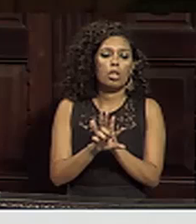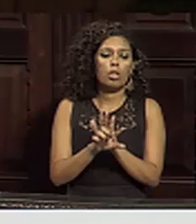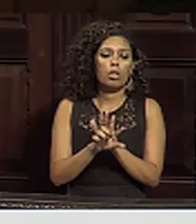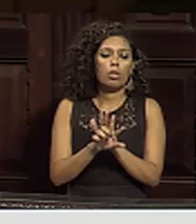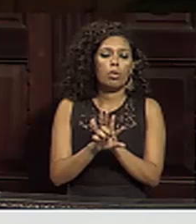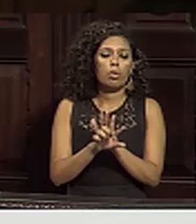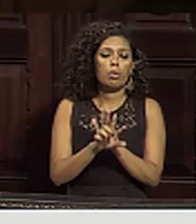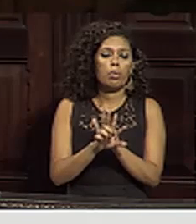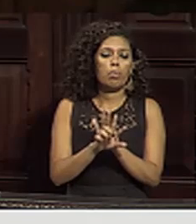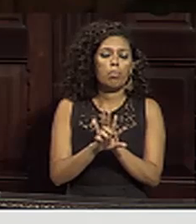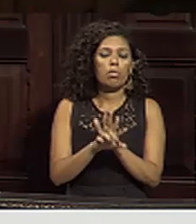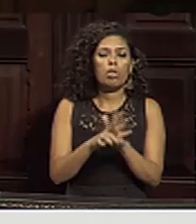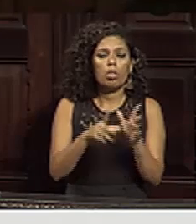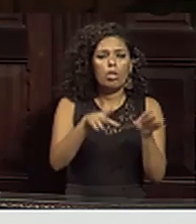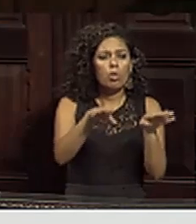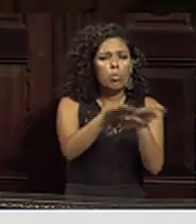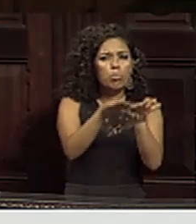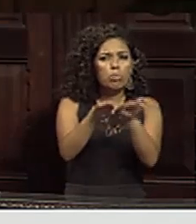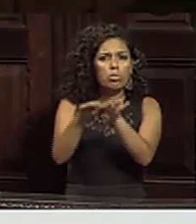para todos,